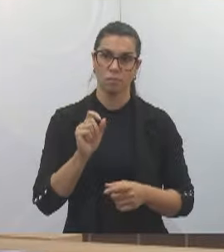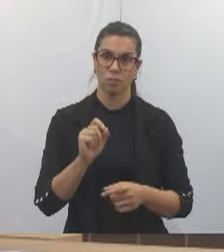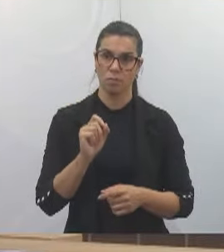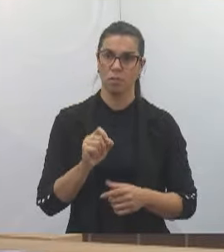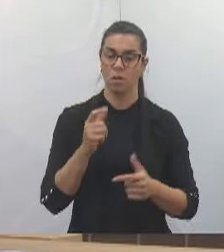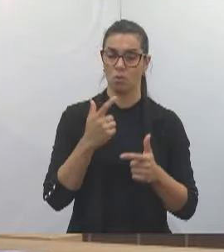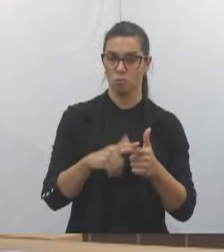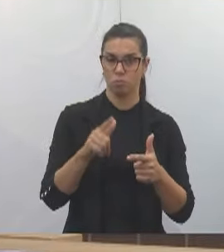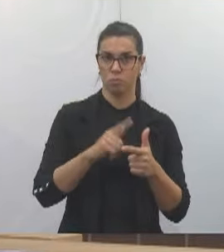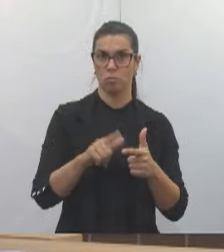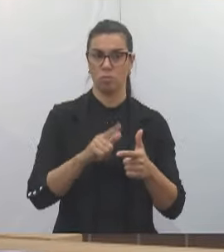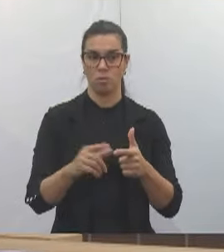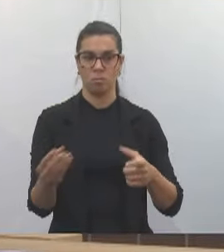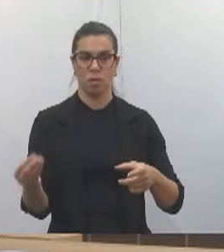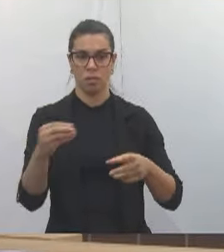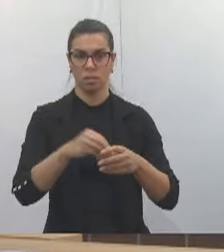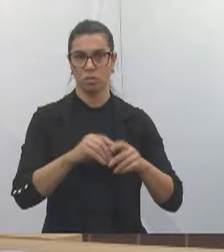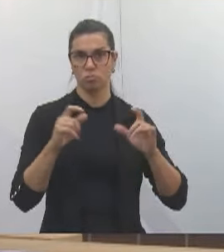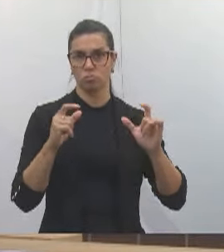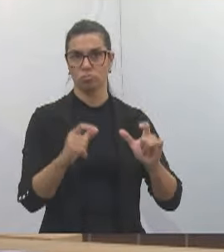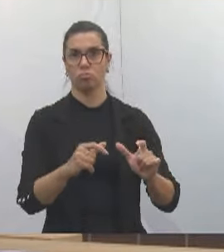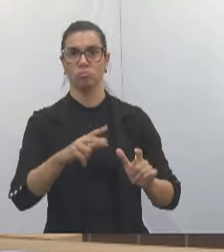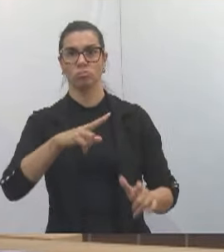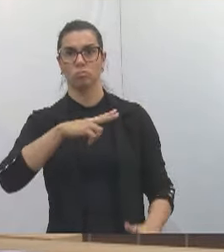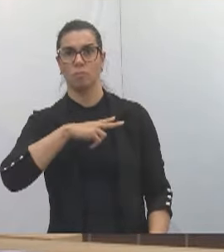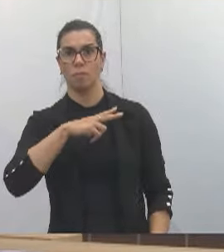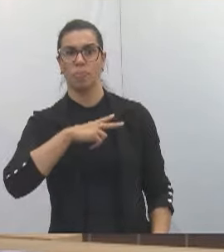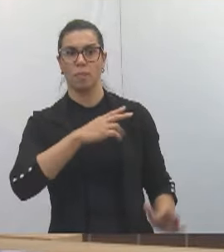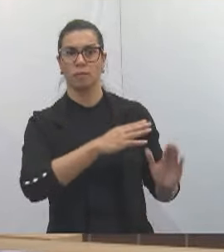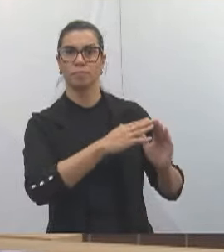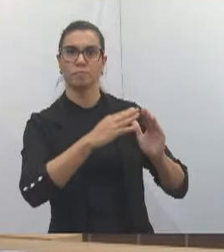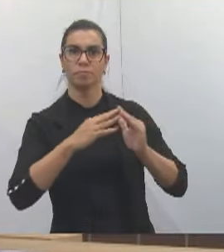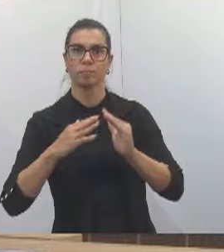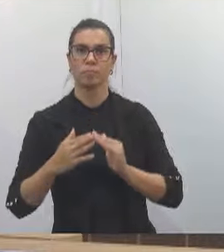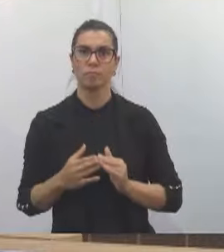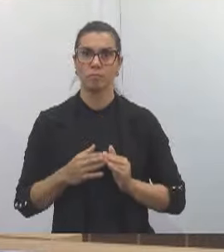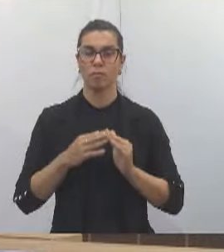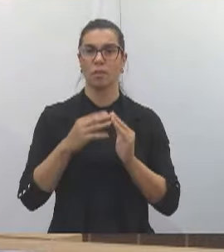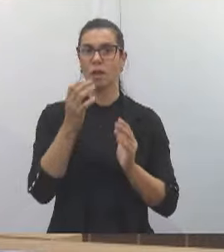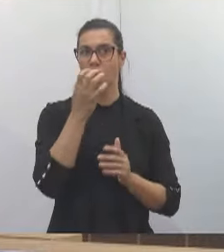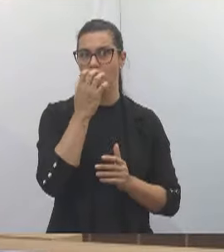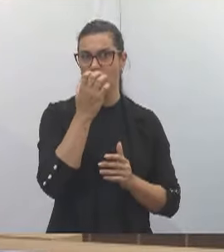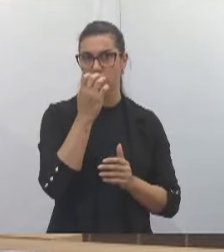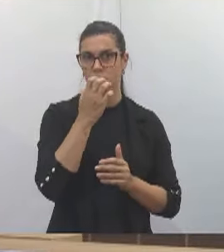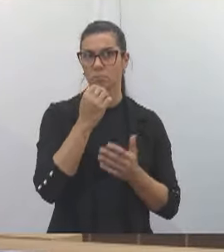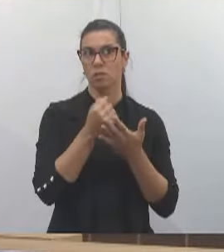nos condomínios, né? Caóticas. Animais